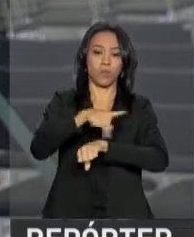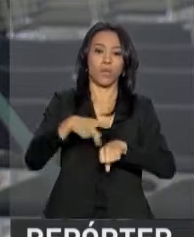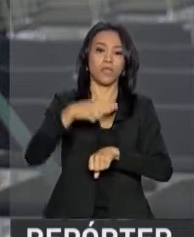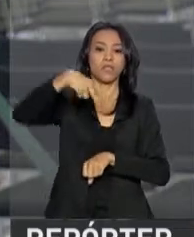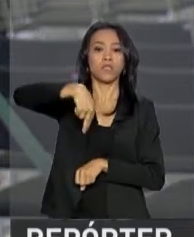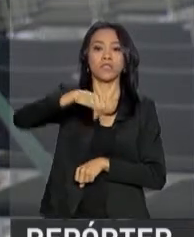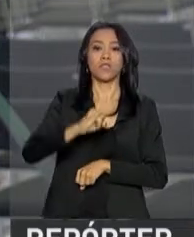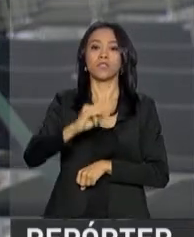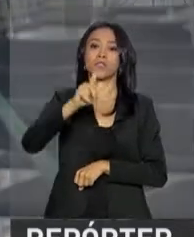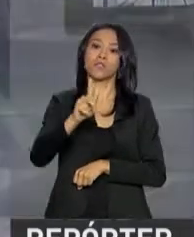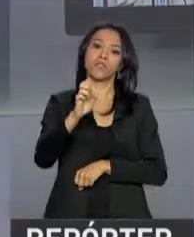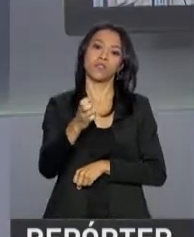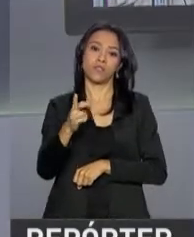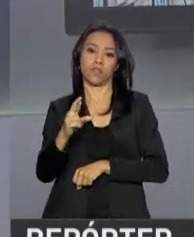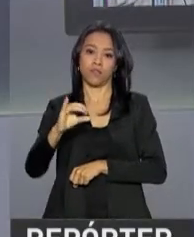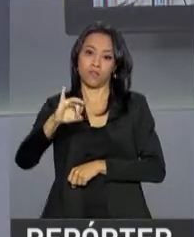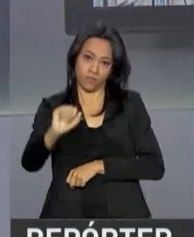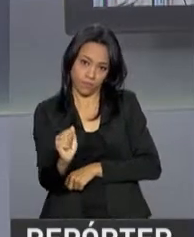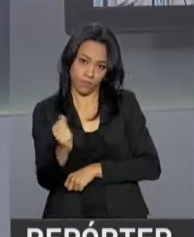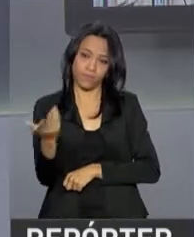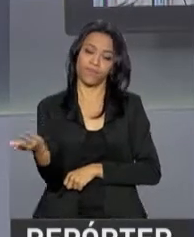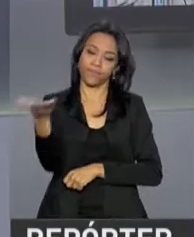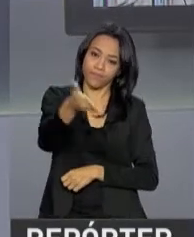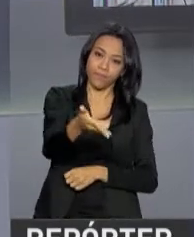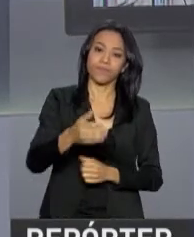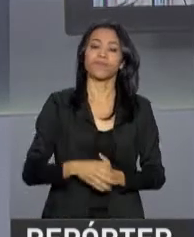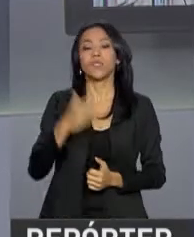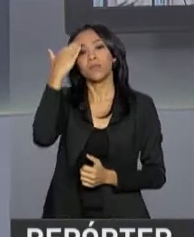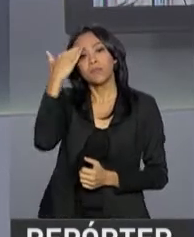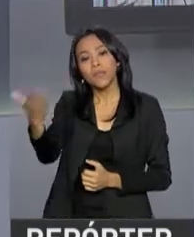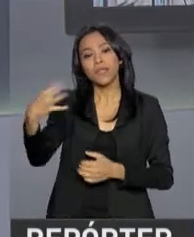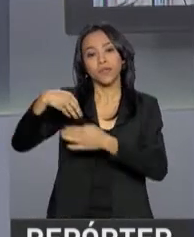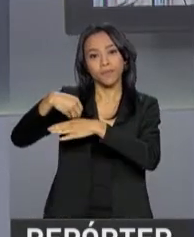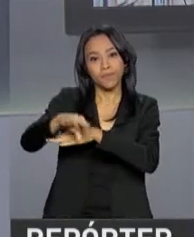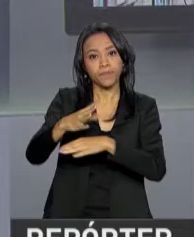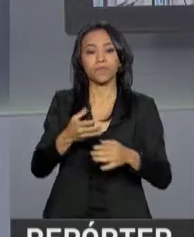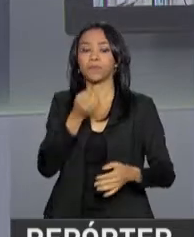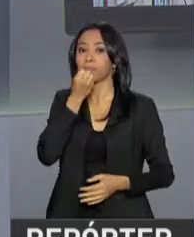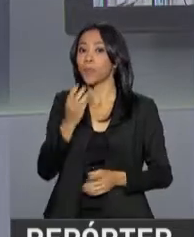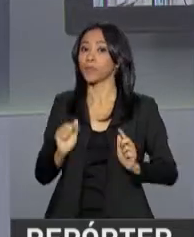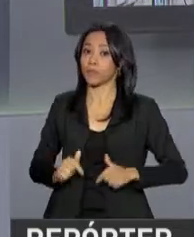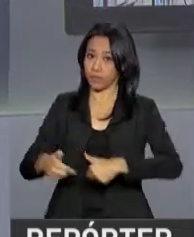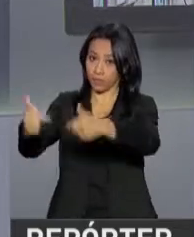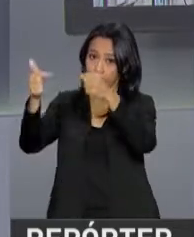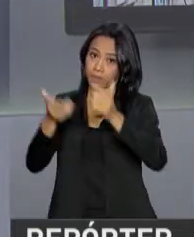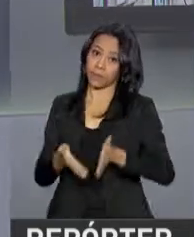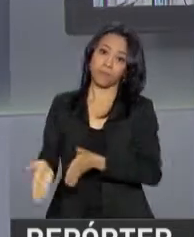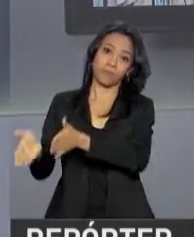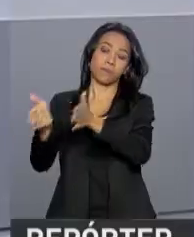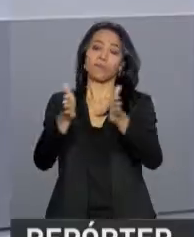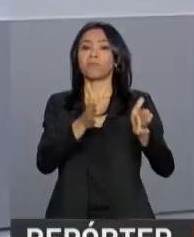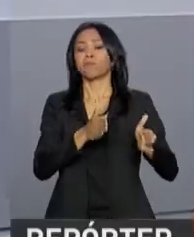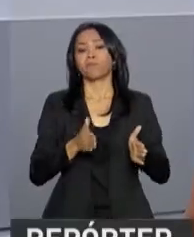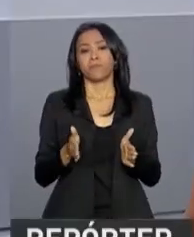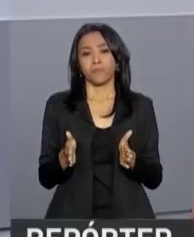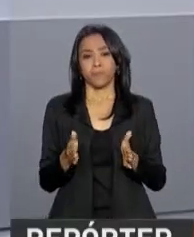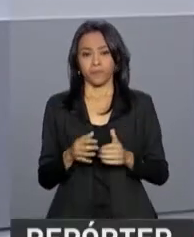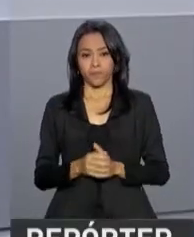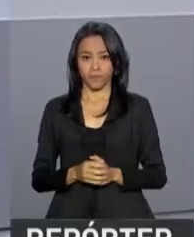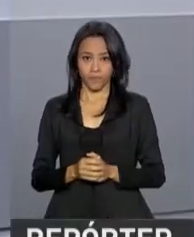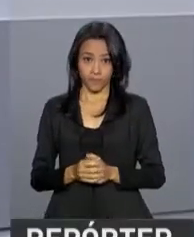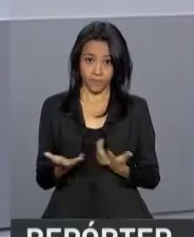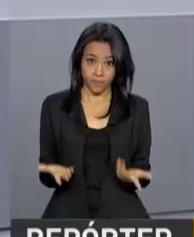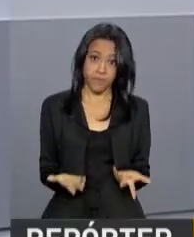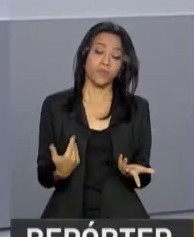a isso voltamos com você muito obrigada luana pelas suas informações bom trabalho pra você um